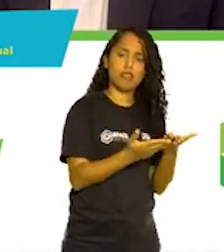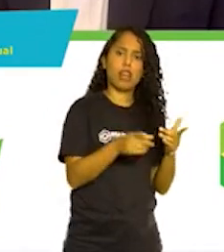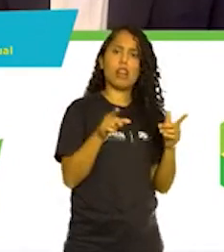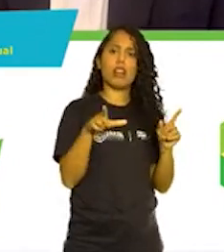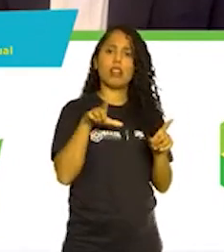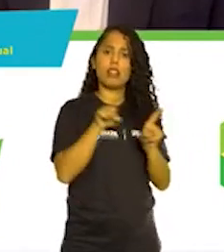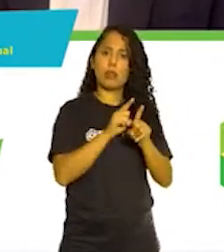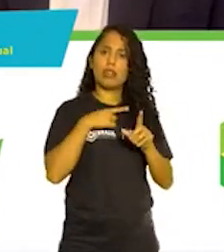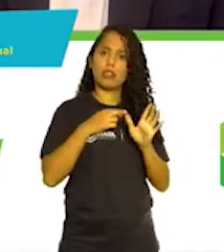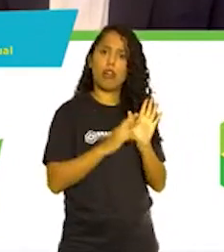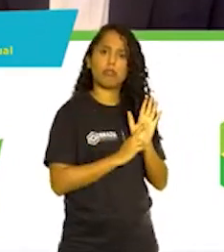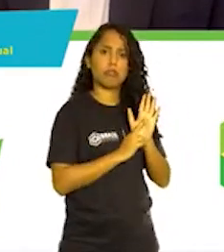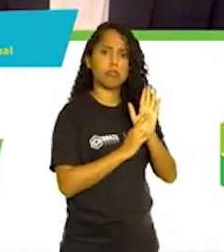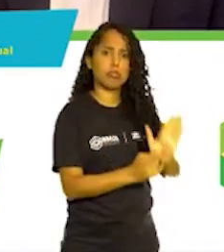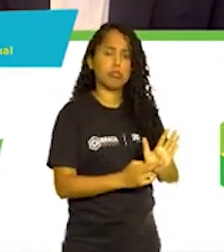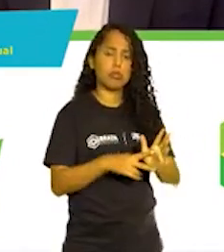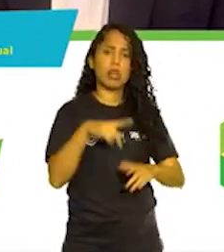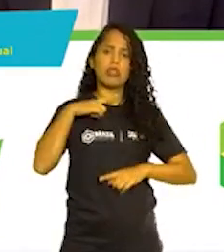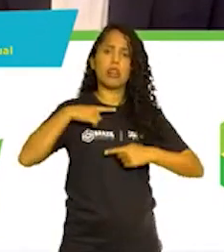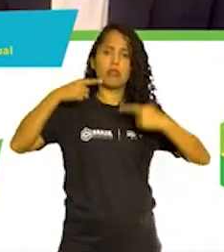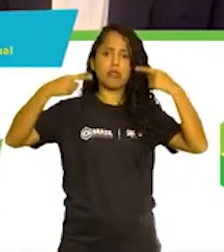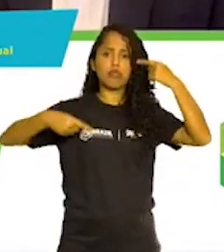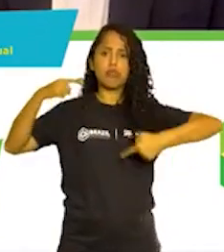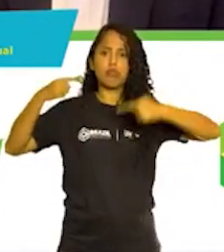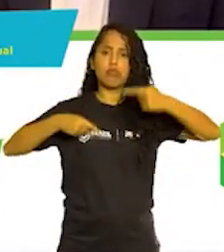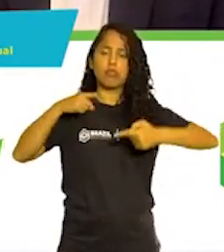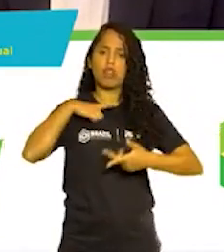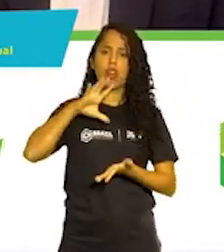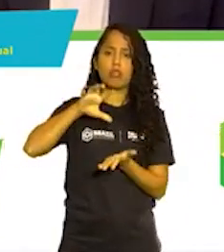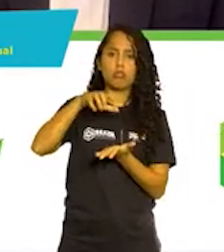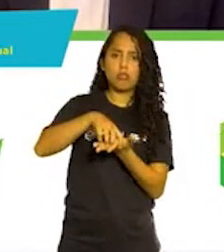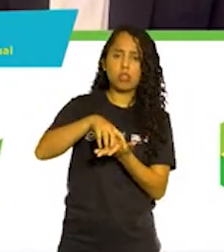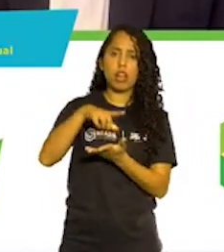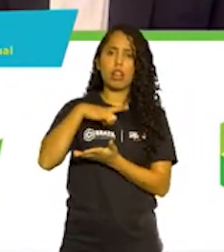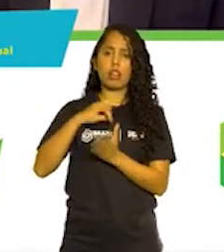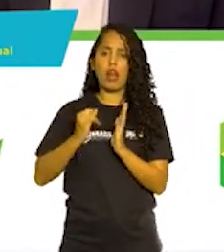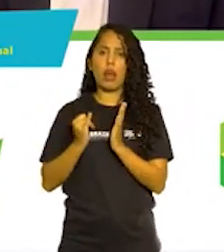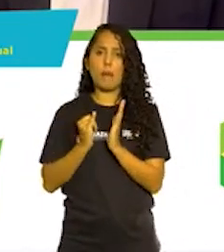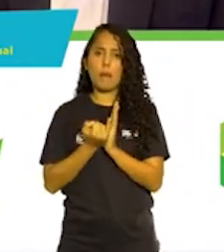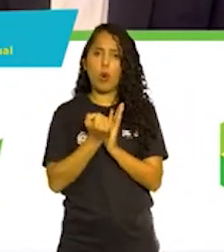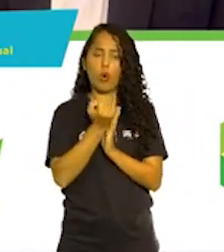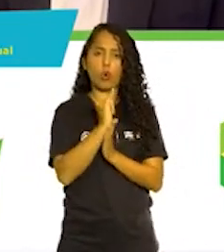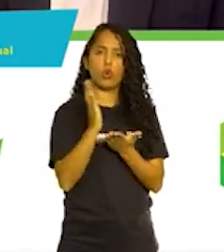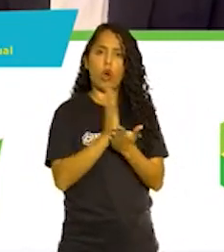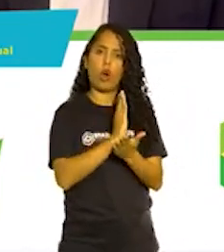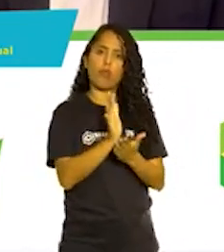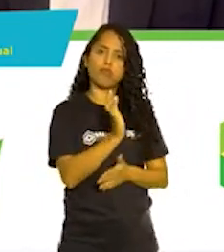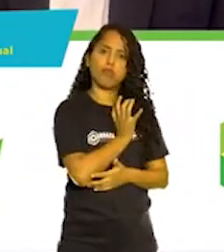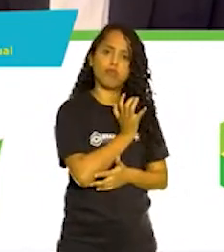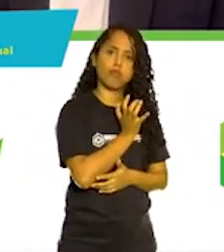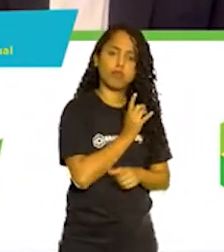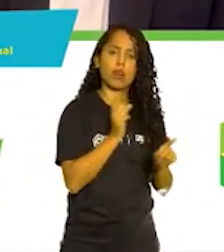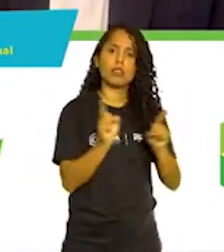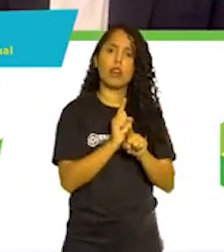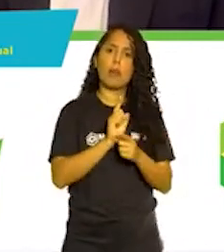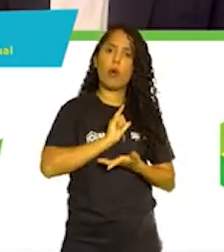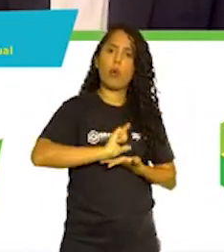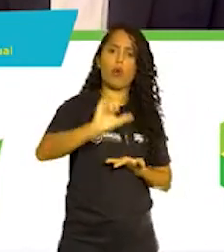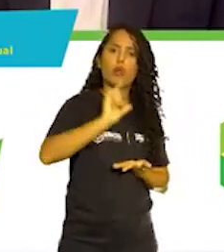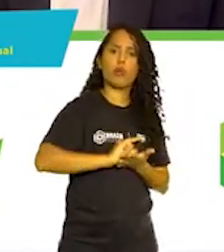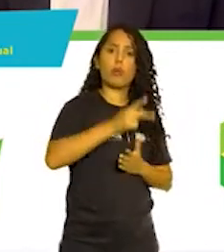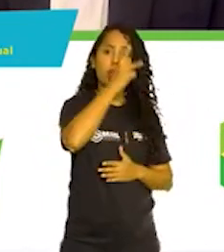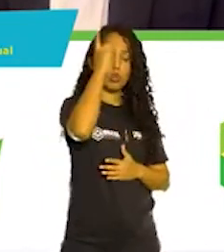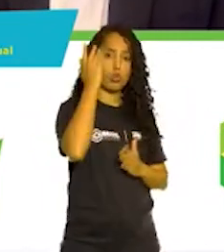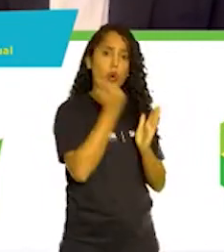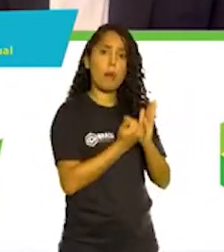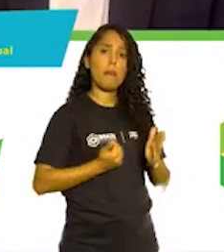um debate, acho que a Helena falou, né, do 1% do Imposto sobre Grandes Fortunas, ou da contribuição que o grupo mais